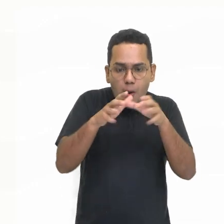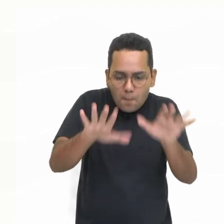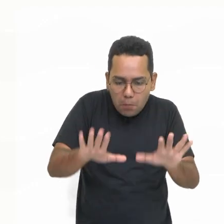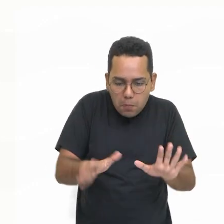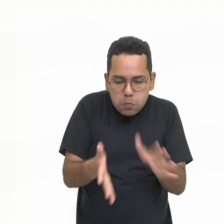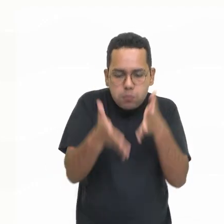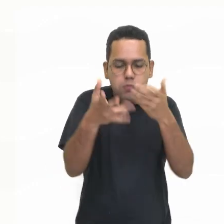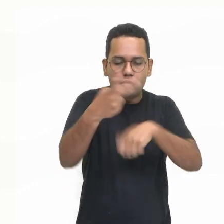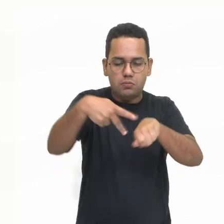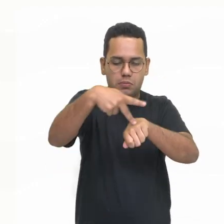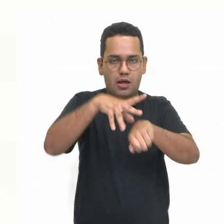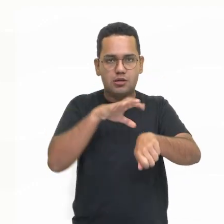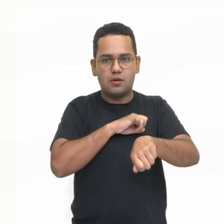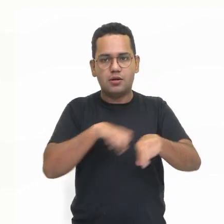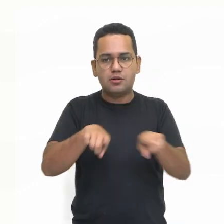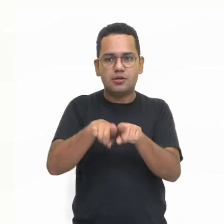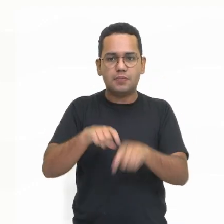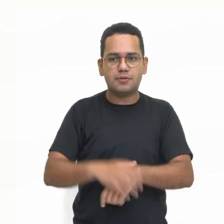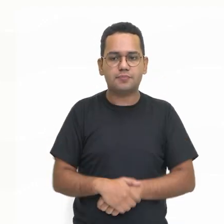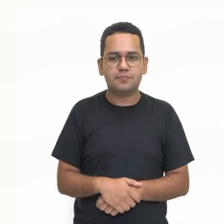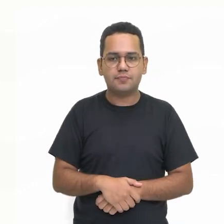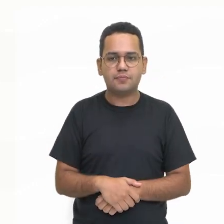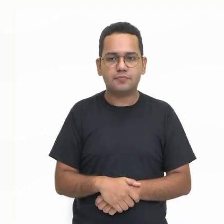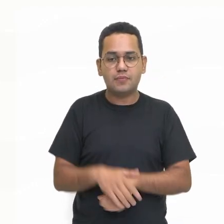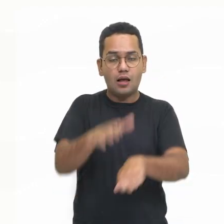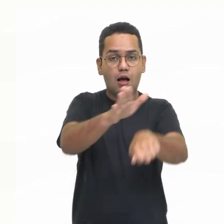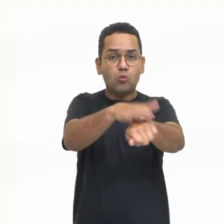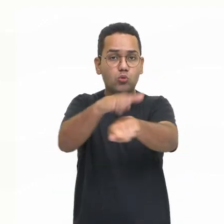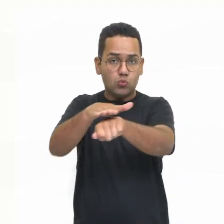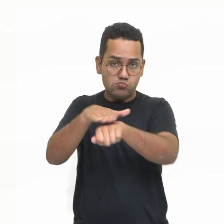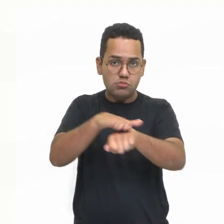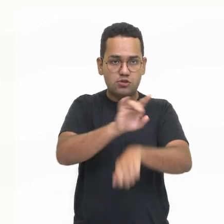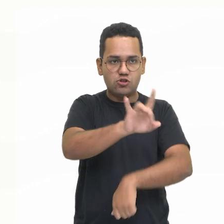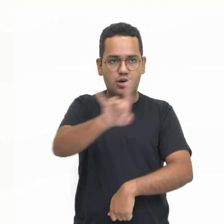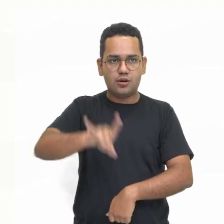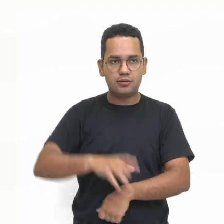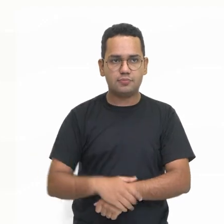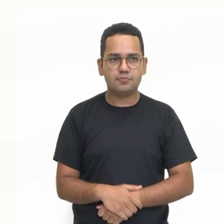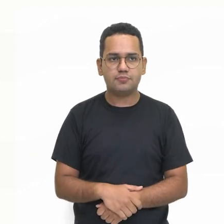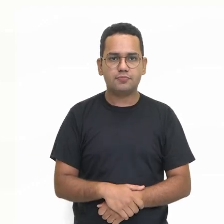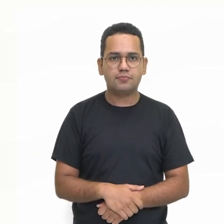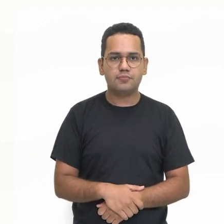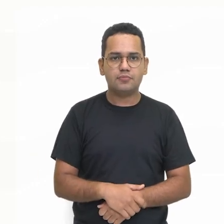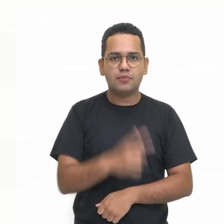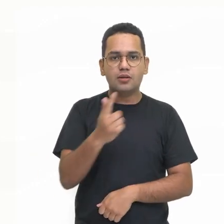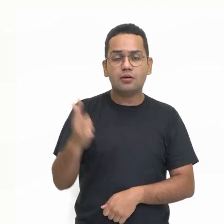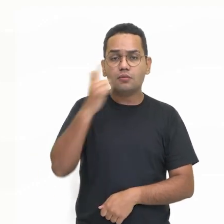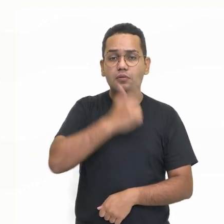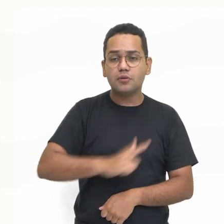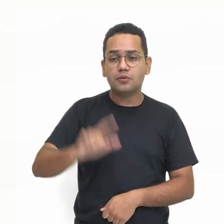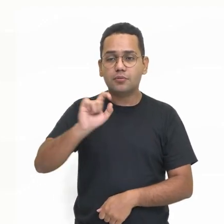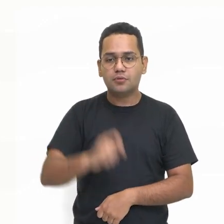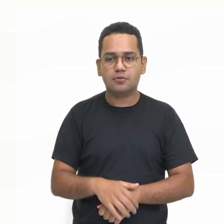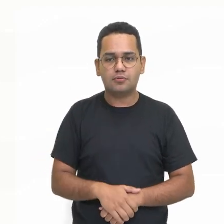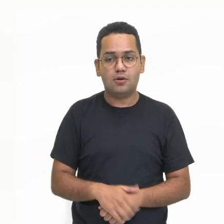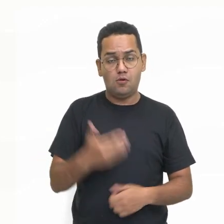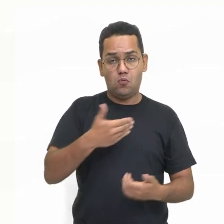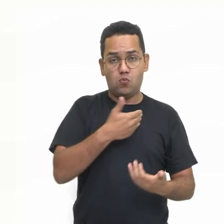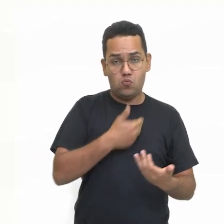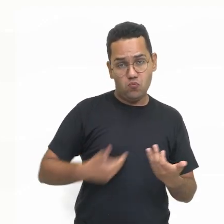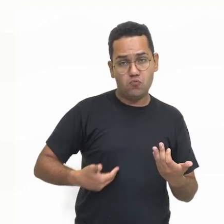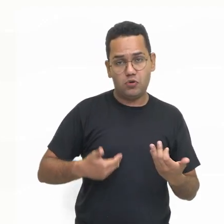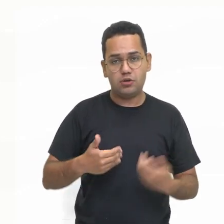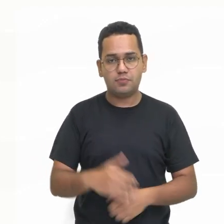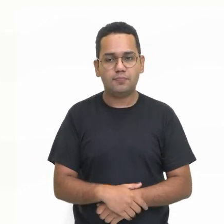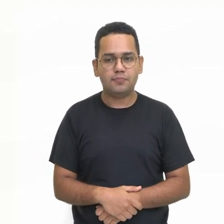apropriar das questões vamos dizer assim, de autonomia, melhor dizendo, para conseguir restabelecer seus governos, para conseguir